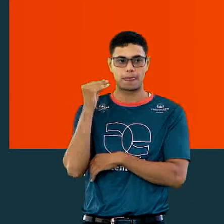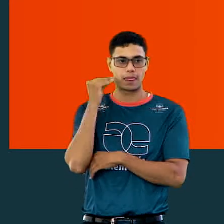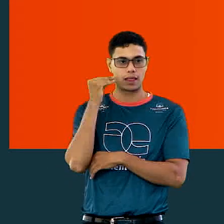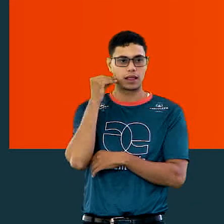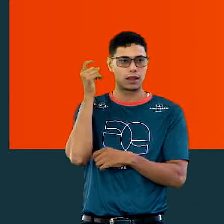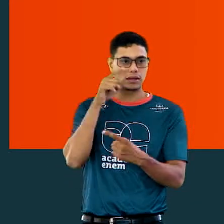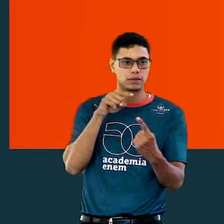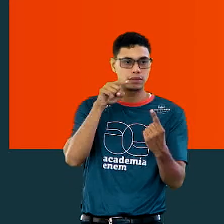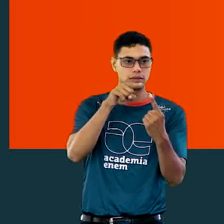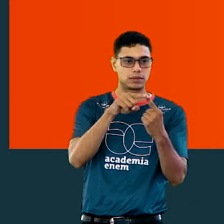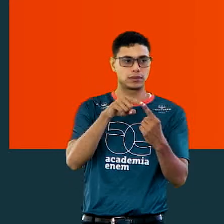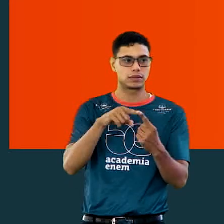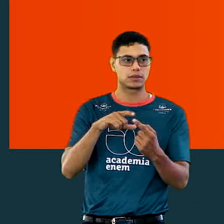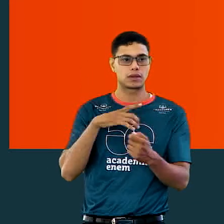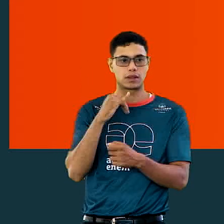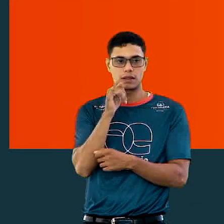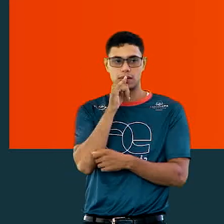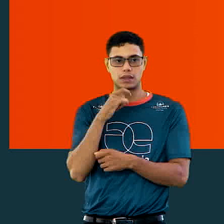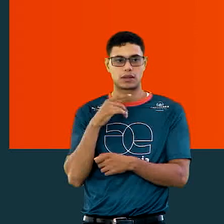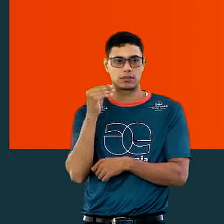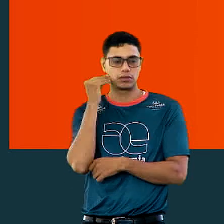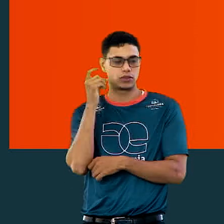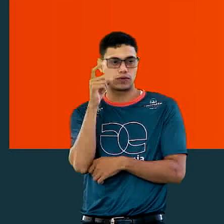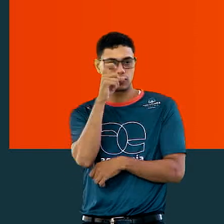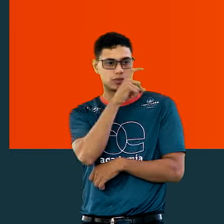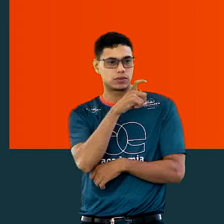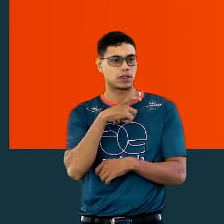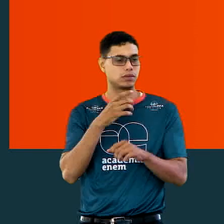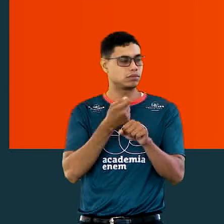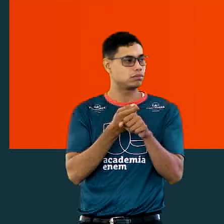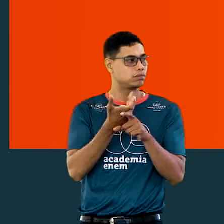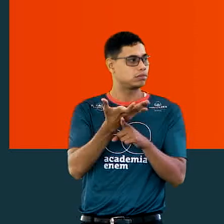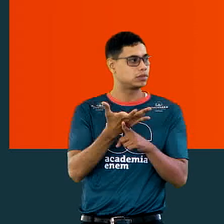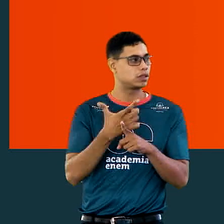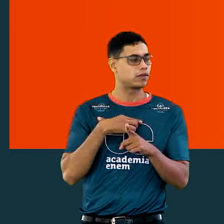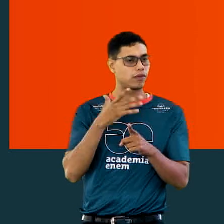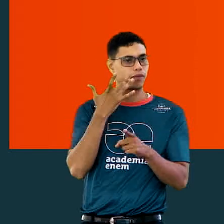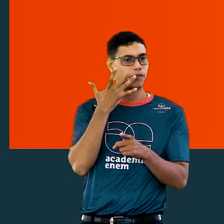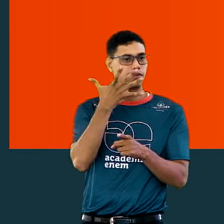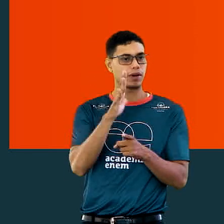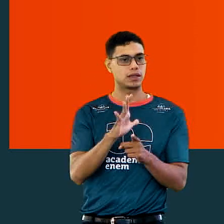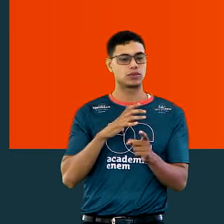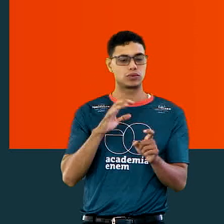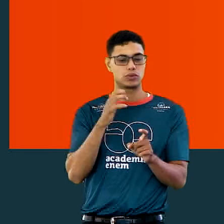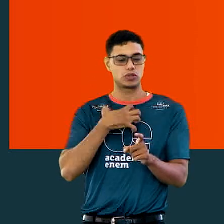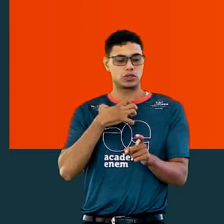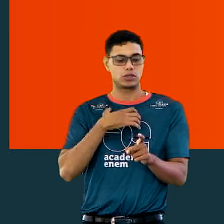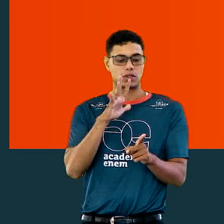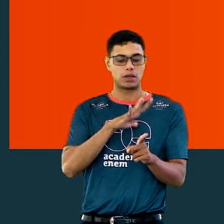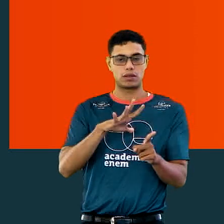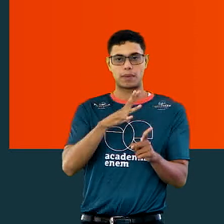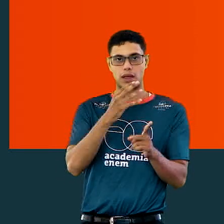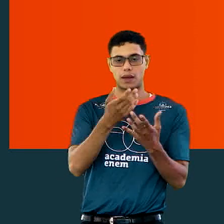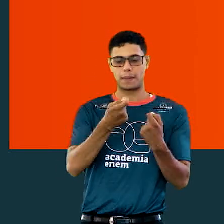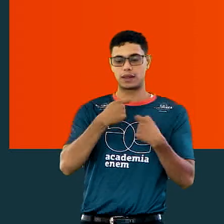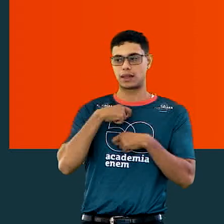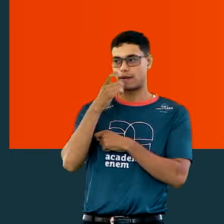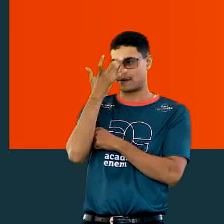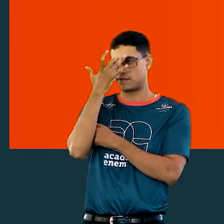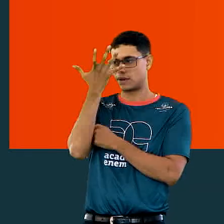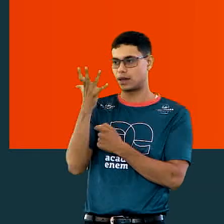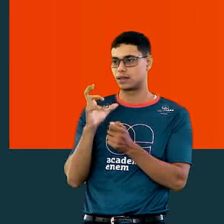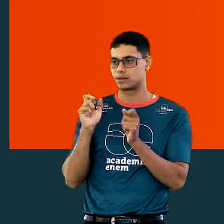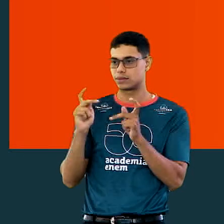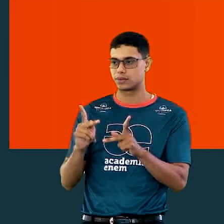objetivos. Professor, eu tenho dificuldade em física. Pô, então vou facilitar a minha vida. Vou buscar maneiras de tornar a física menos complicada para